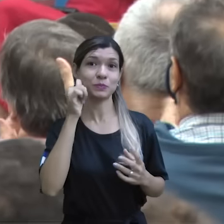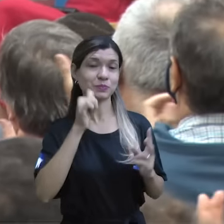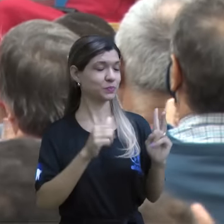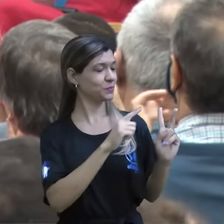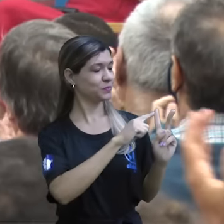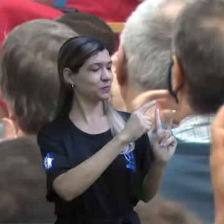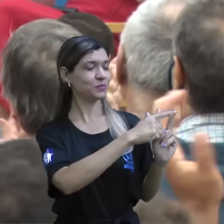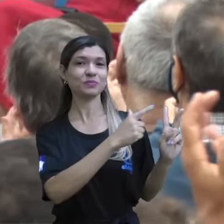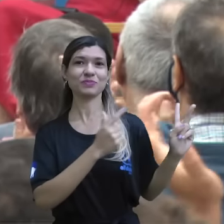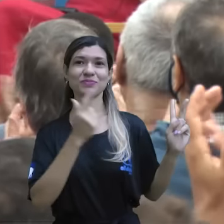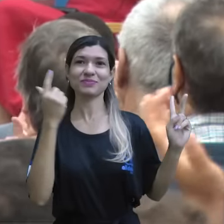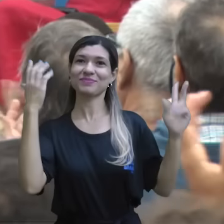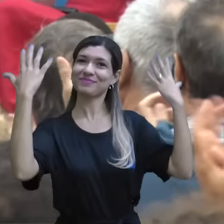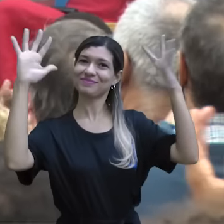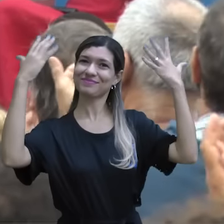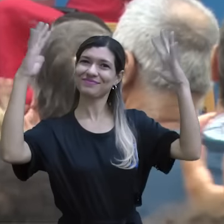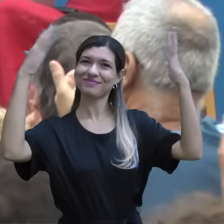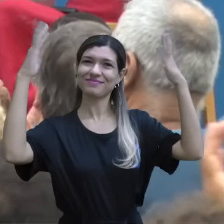Né?